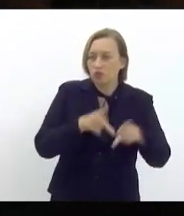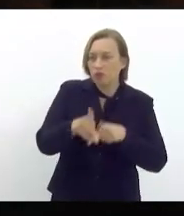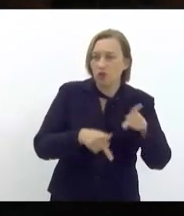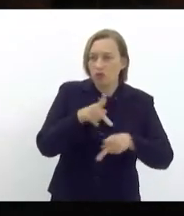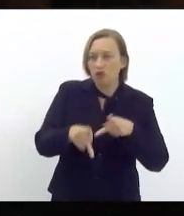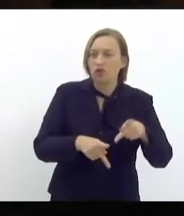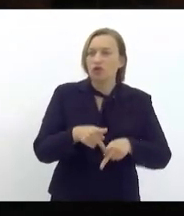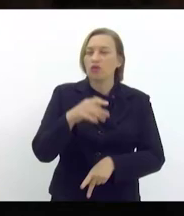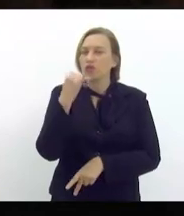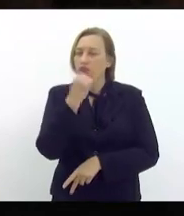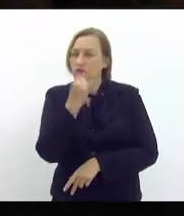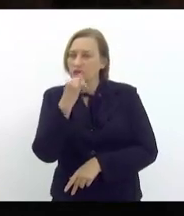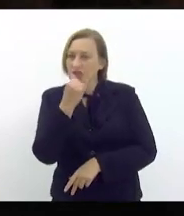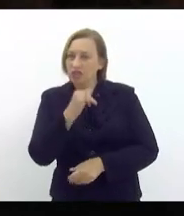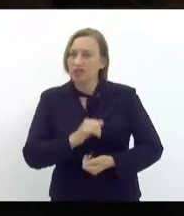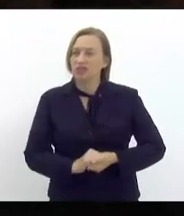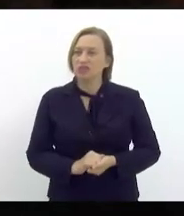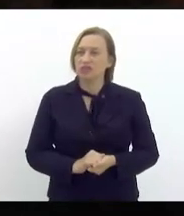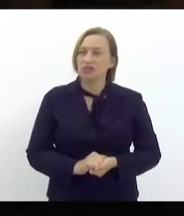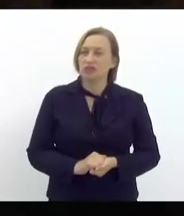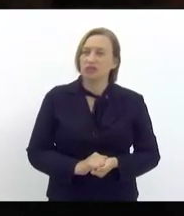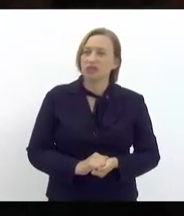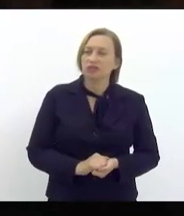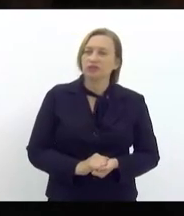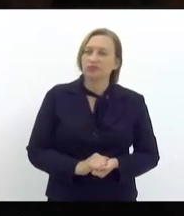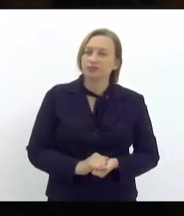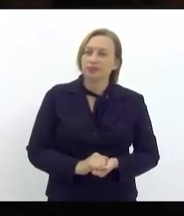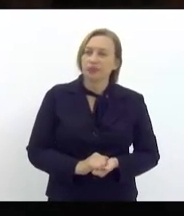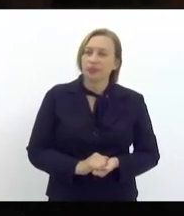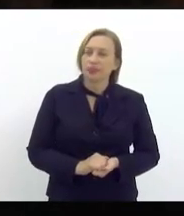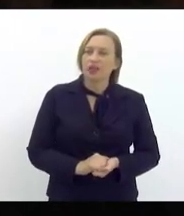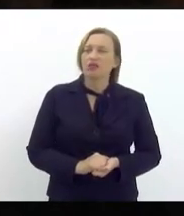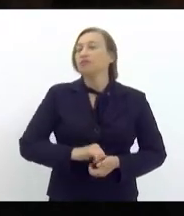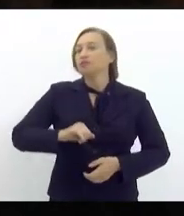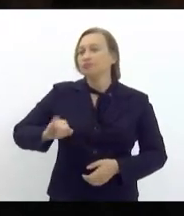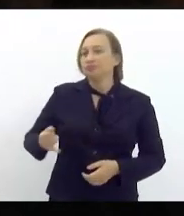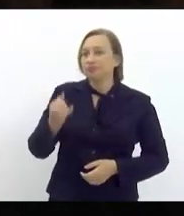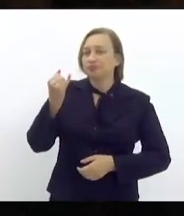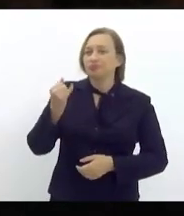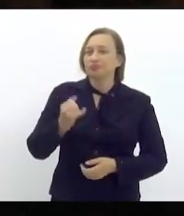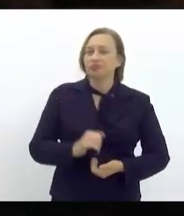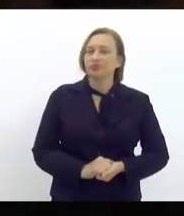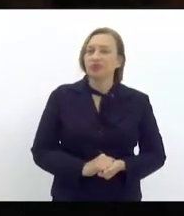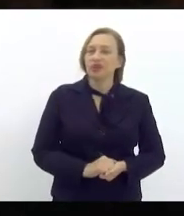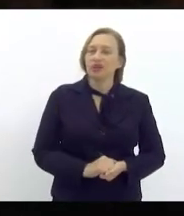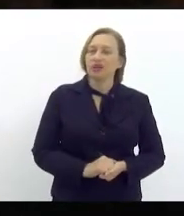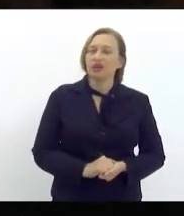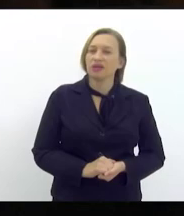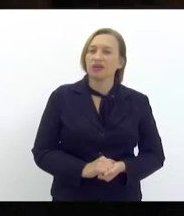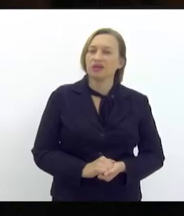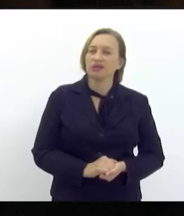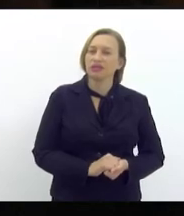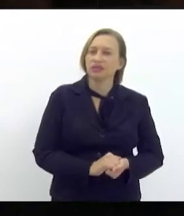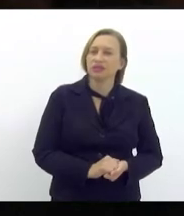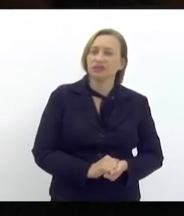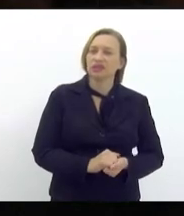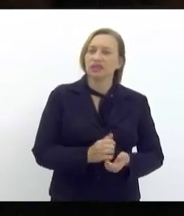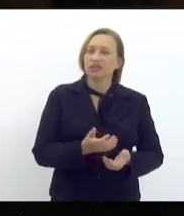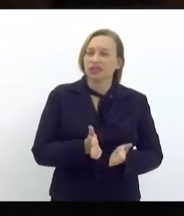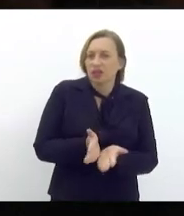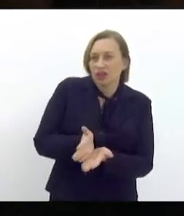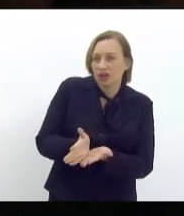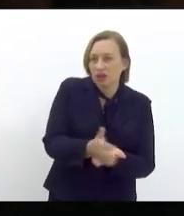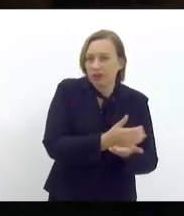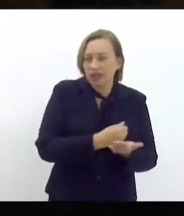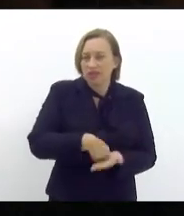mas serve a interesses daqueles que querem cobrar juros em cima do regime de recuperação fiscal de uma dívida que já foi